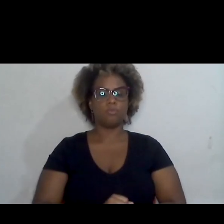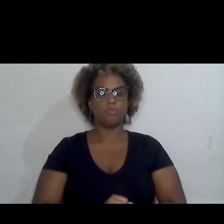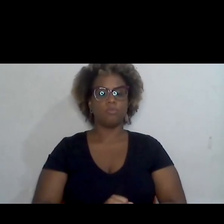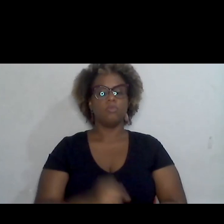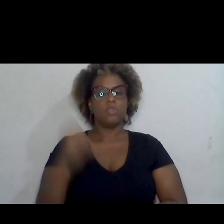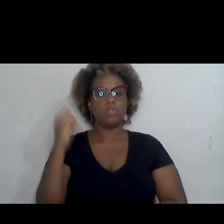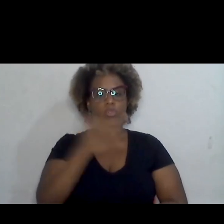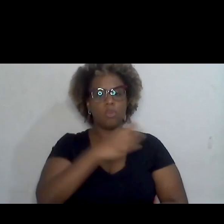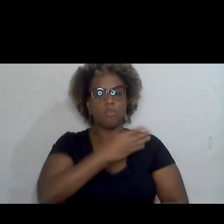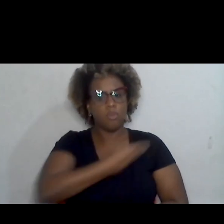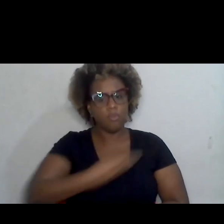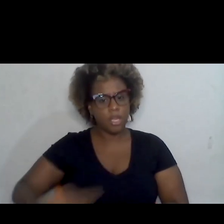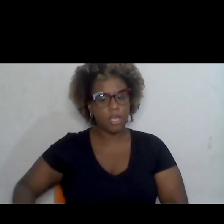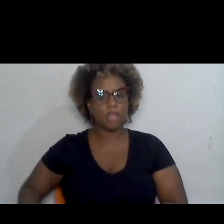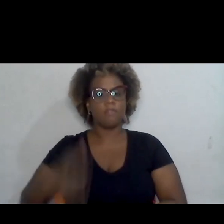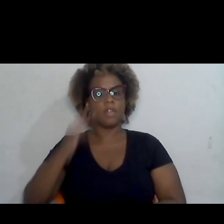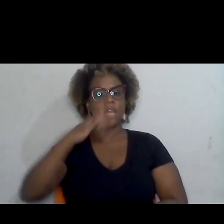governo estadual, de uma nova